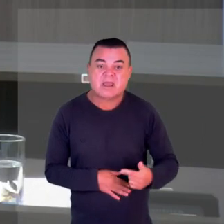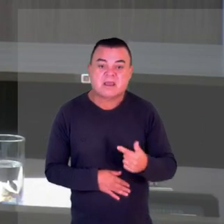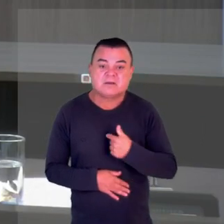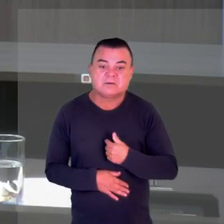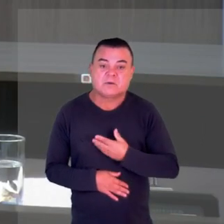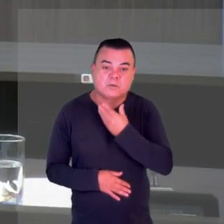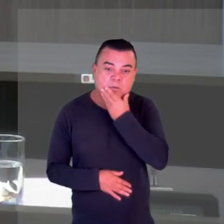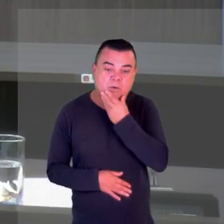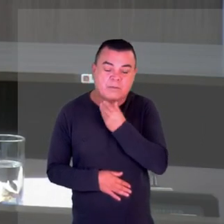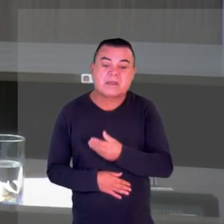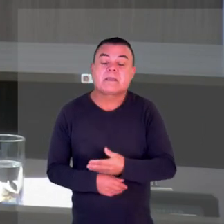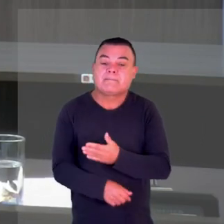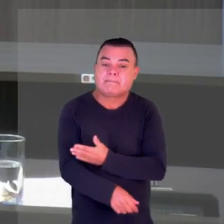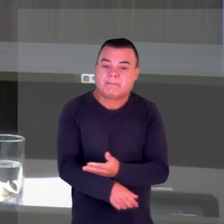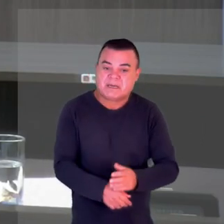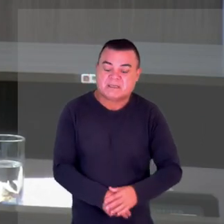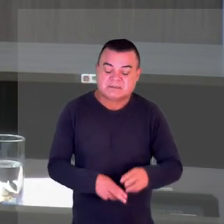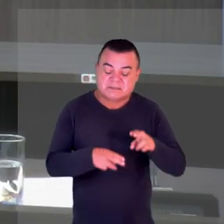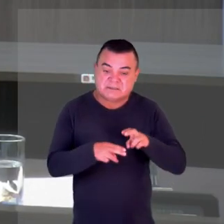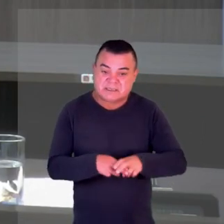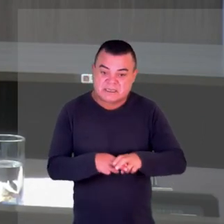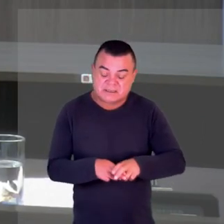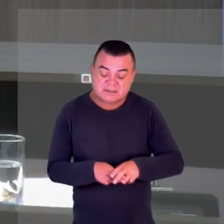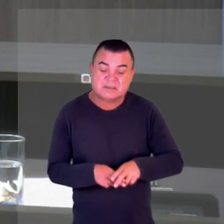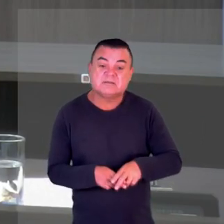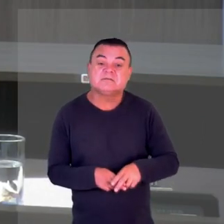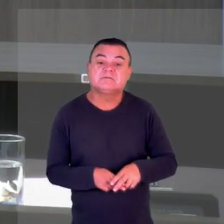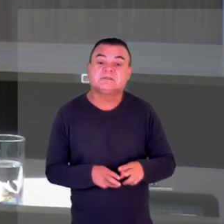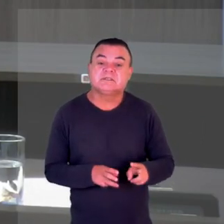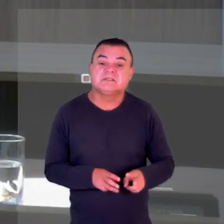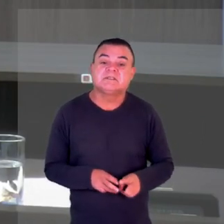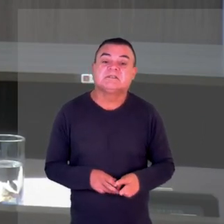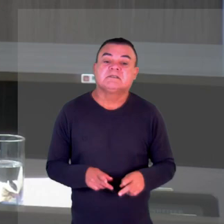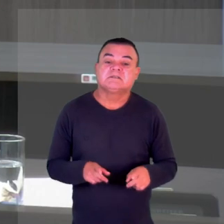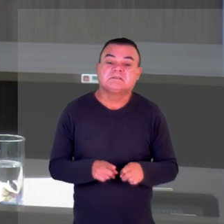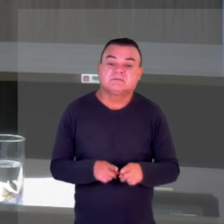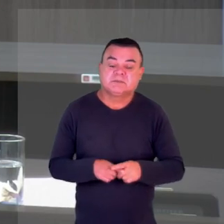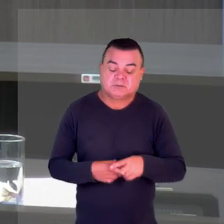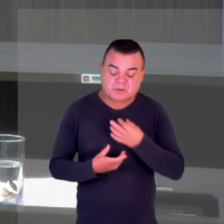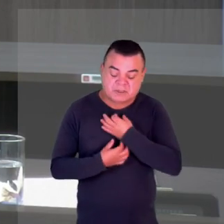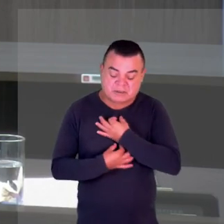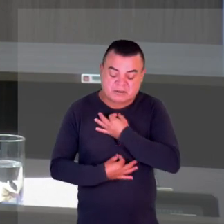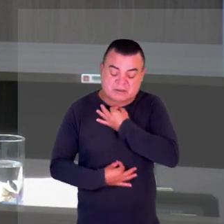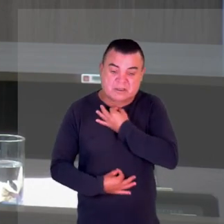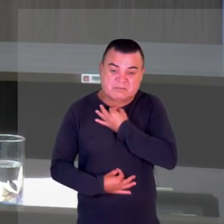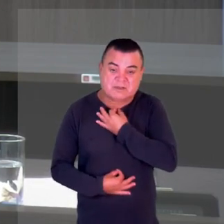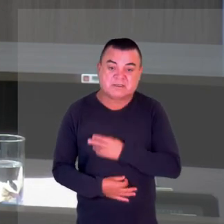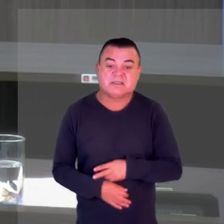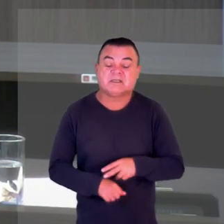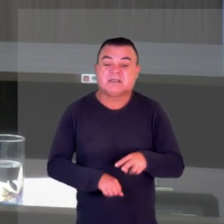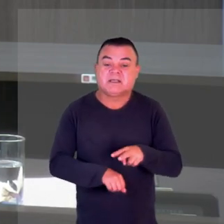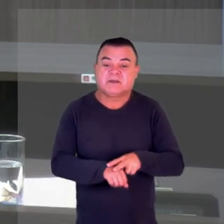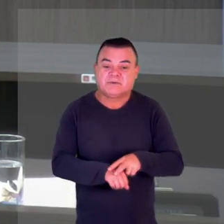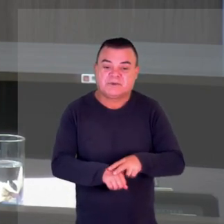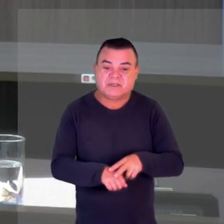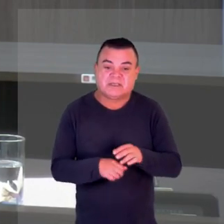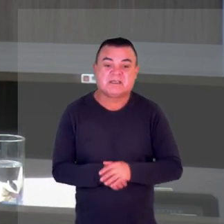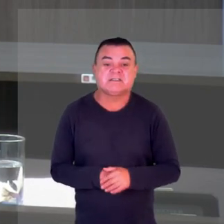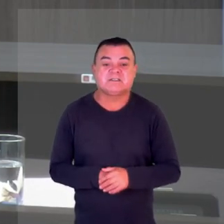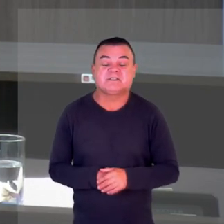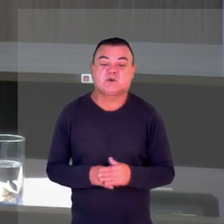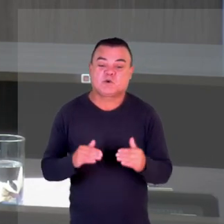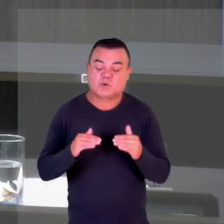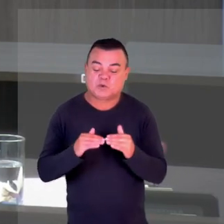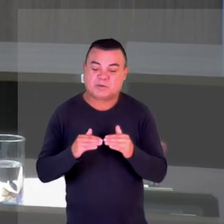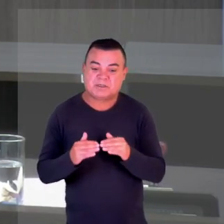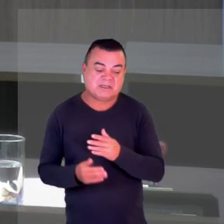branco estou aqui sentado à mesa e reparei também né com uma gravata Verde em sintonia com as minhas eh com as doutoras colegas